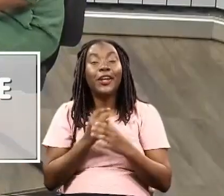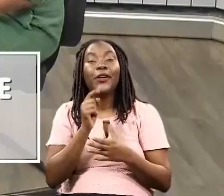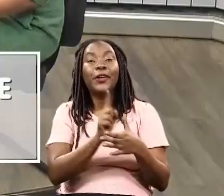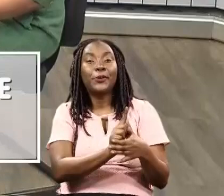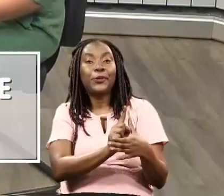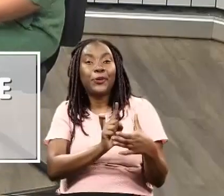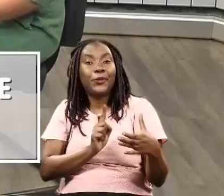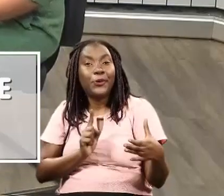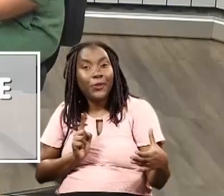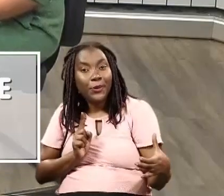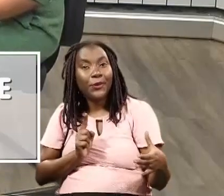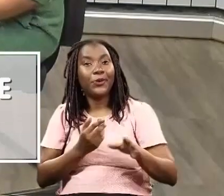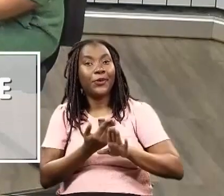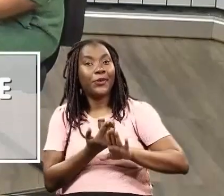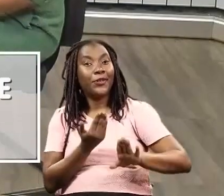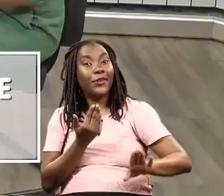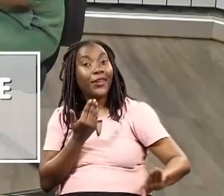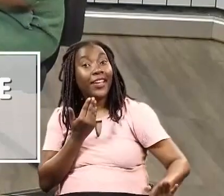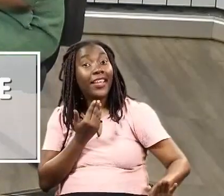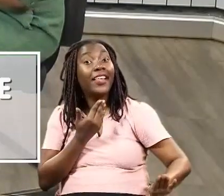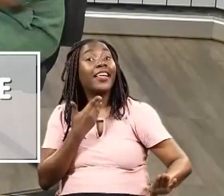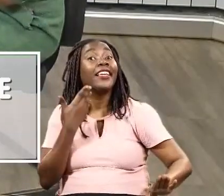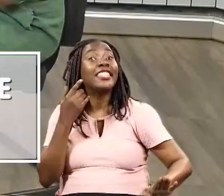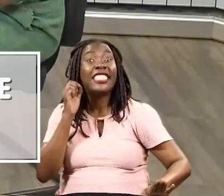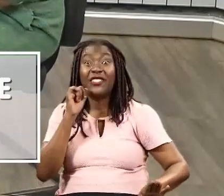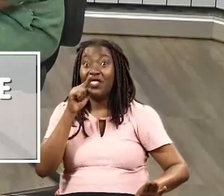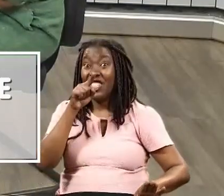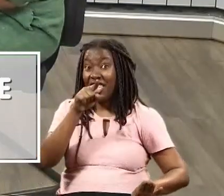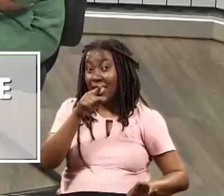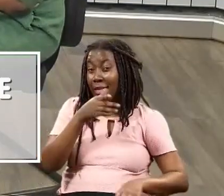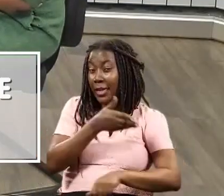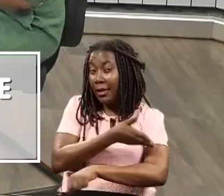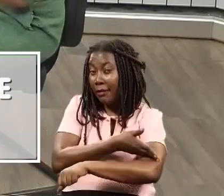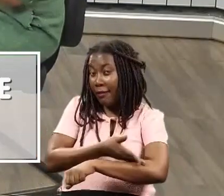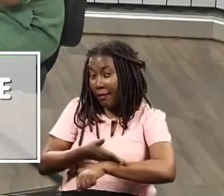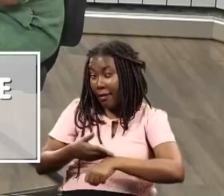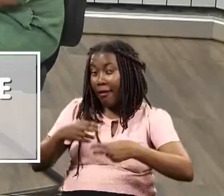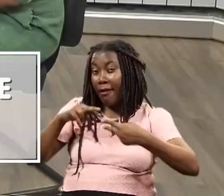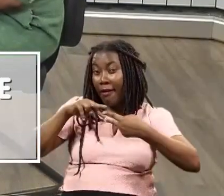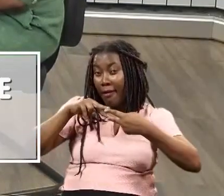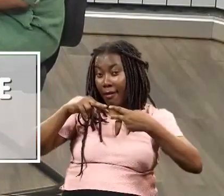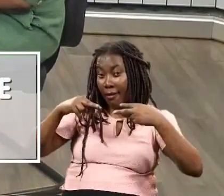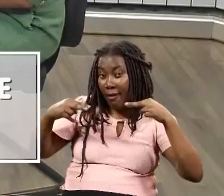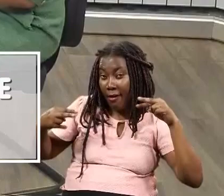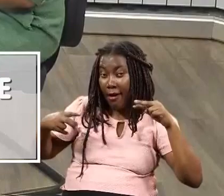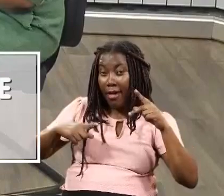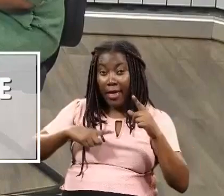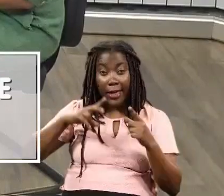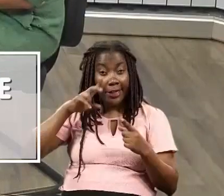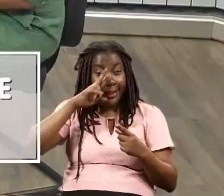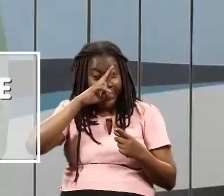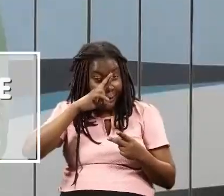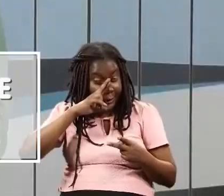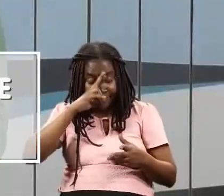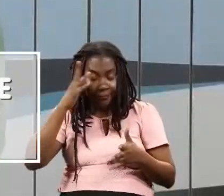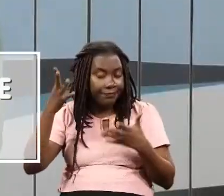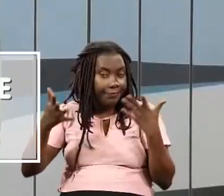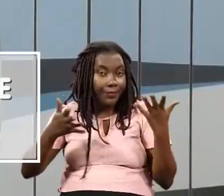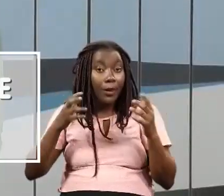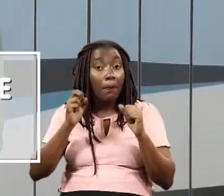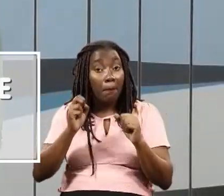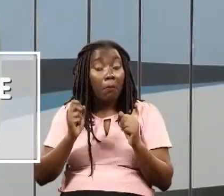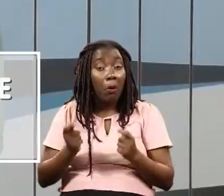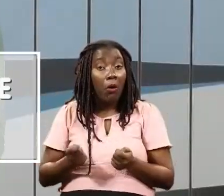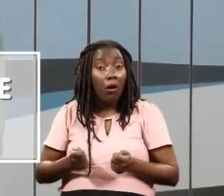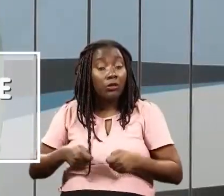esse distanciamento. E aí, se você tem uma predisposição genética, tem fatores de risco, enfim, isso pode fazer com que